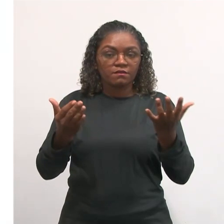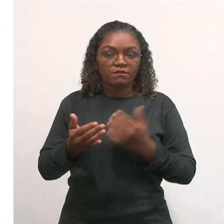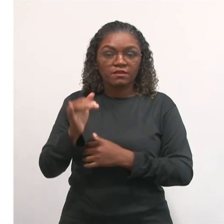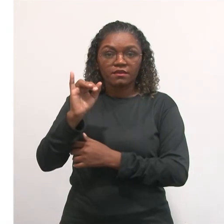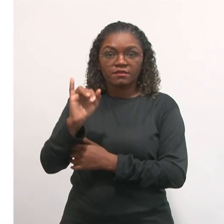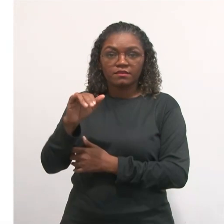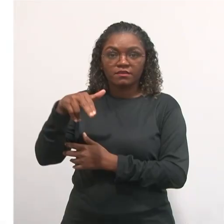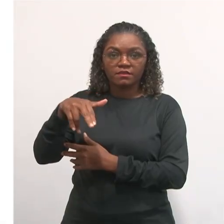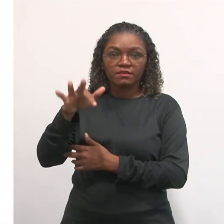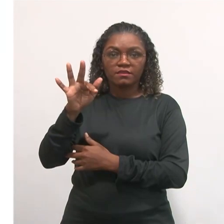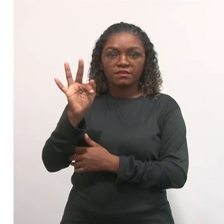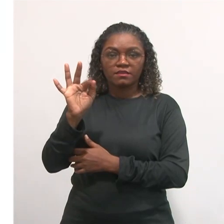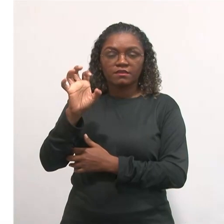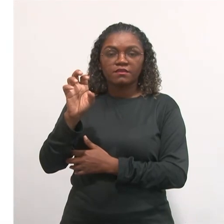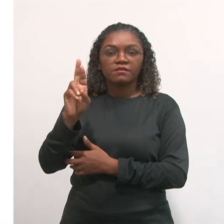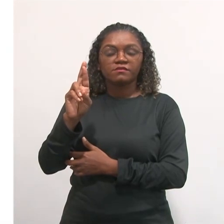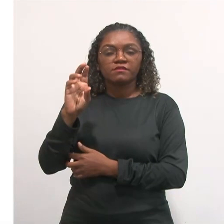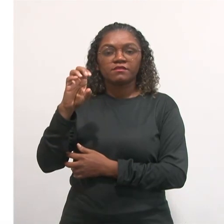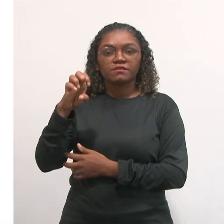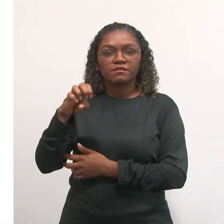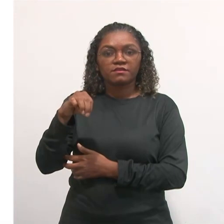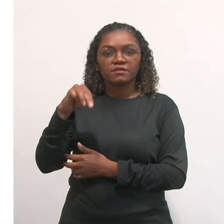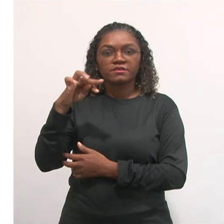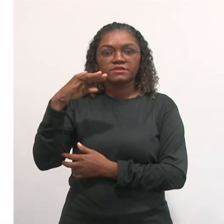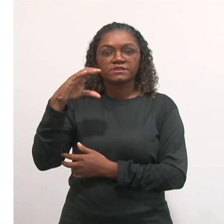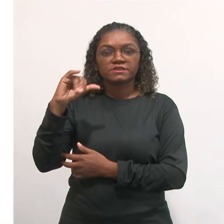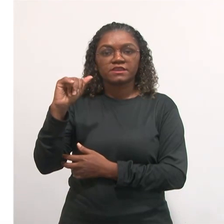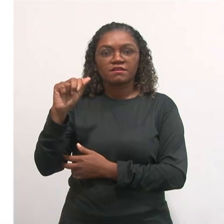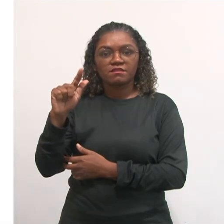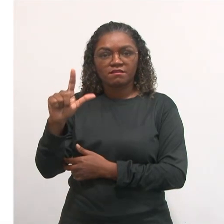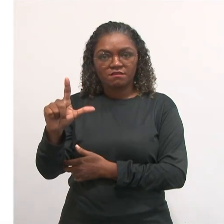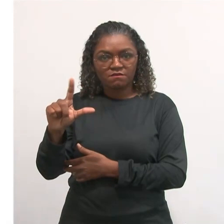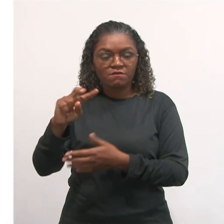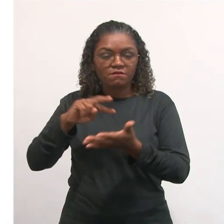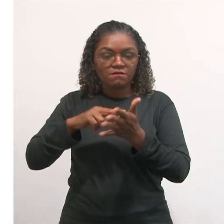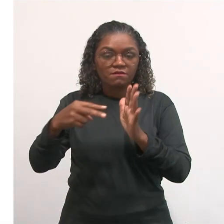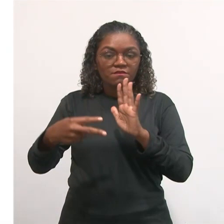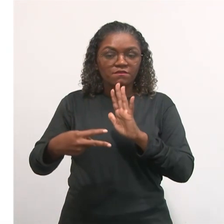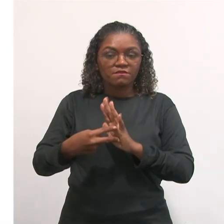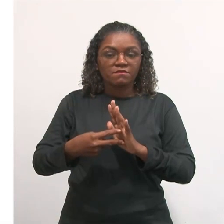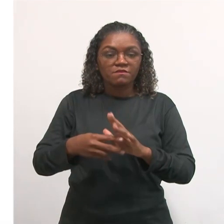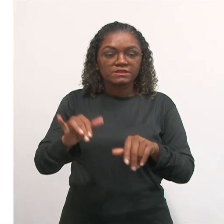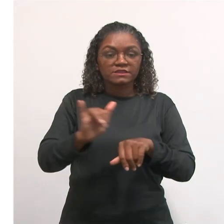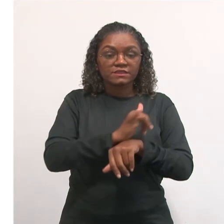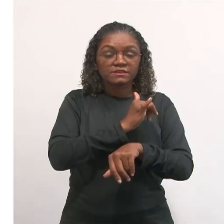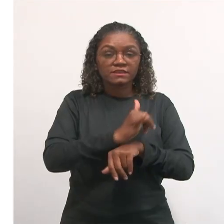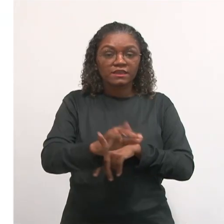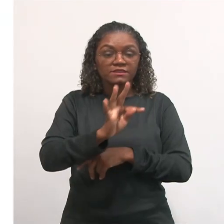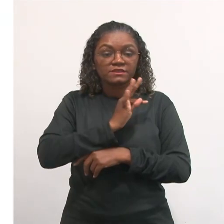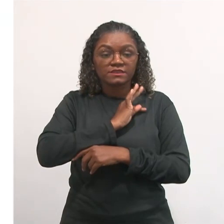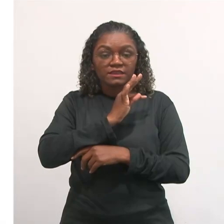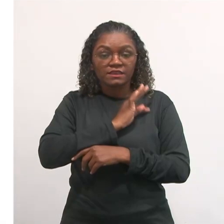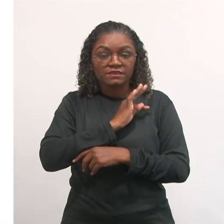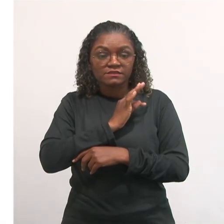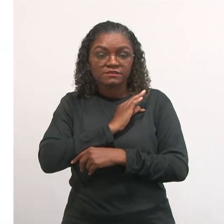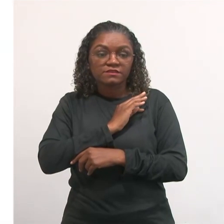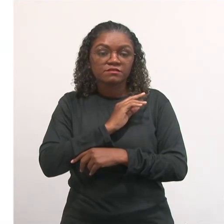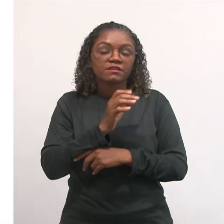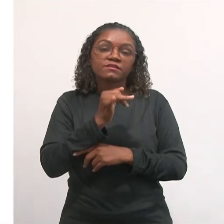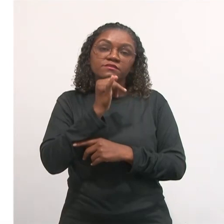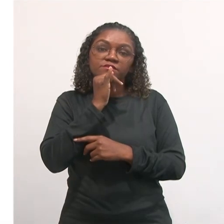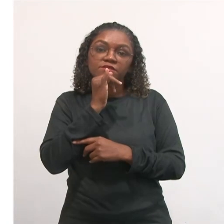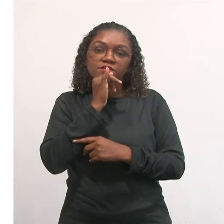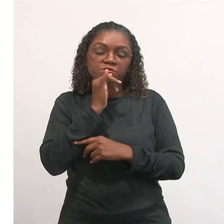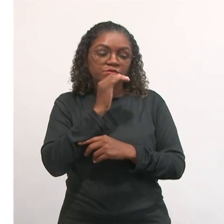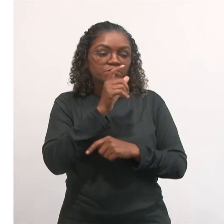inferencial leva em consideração as técnicas pelas quais as decisões sobre uma população